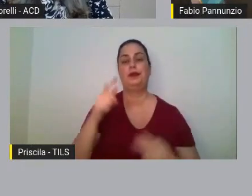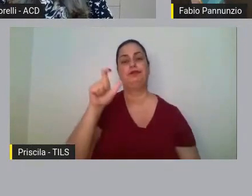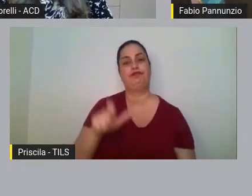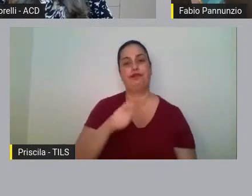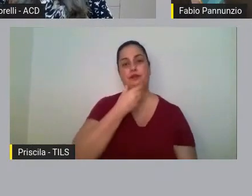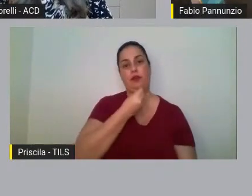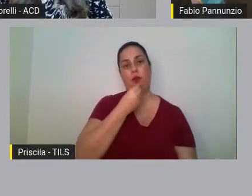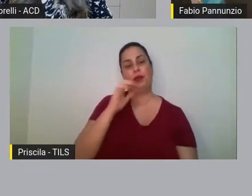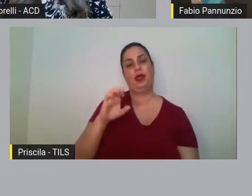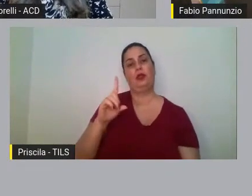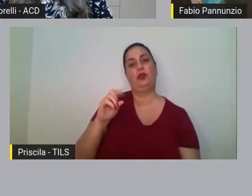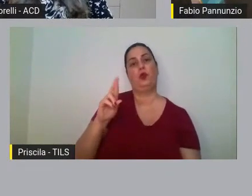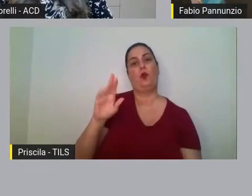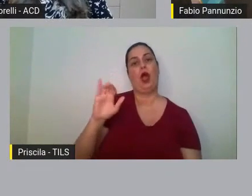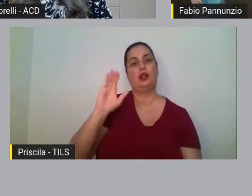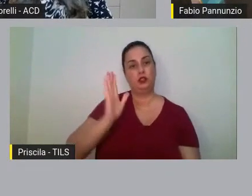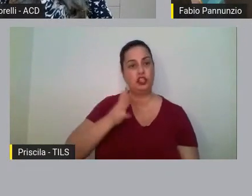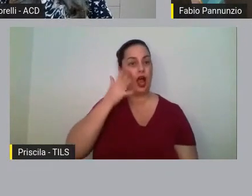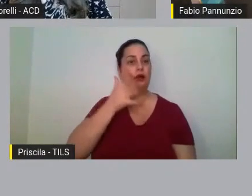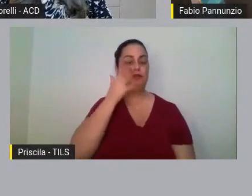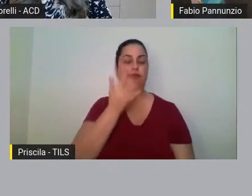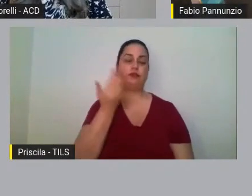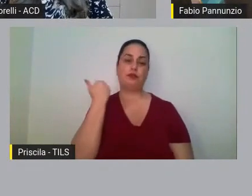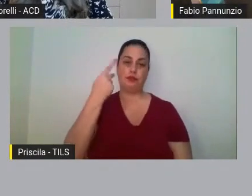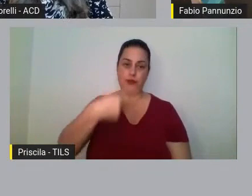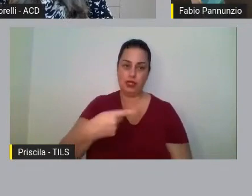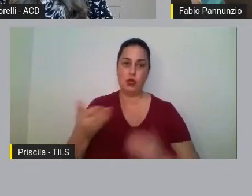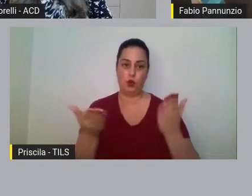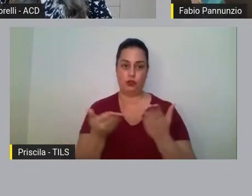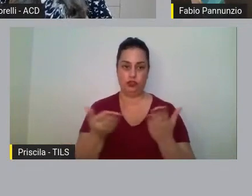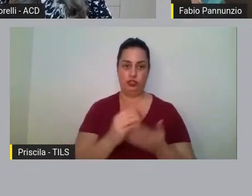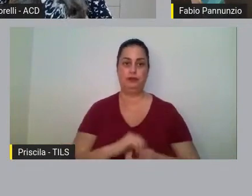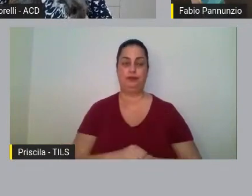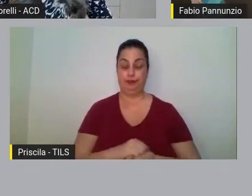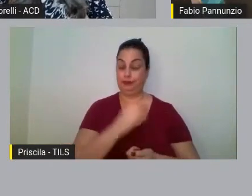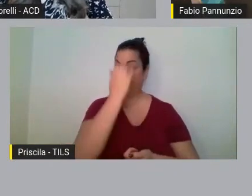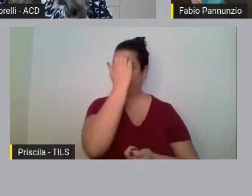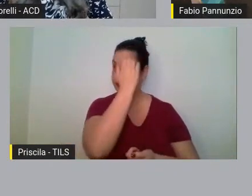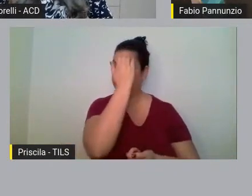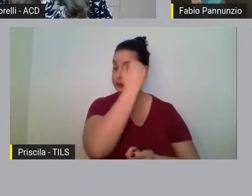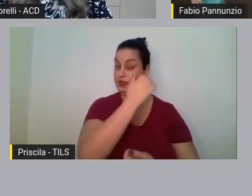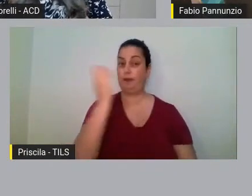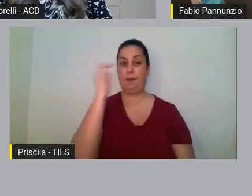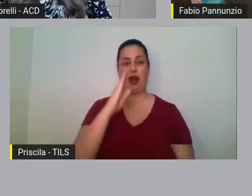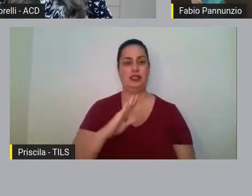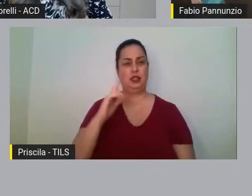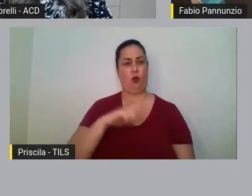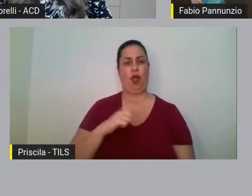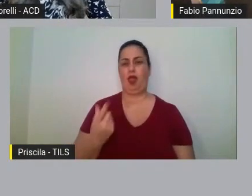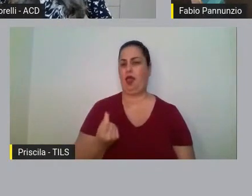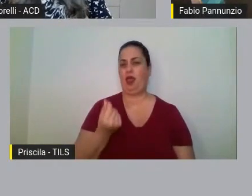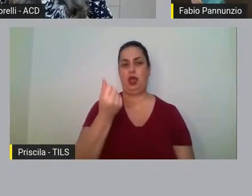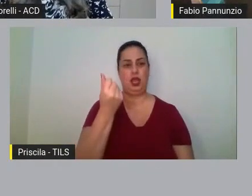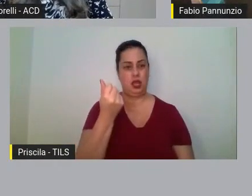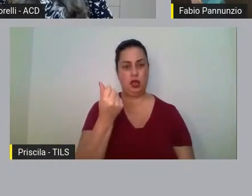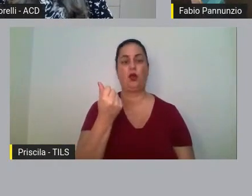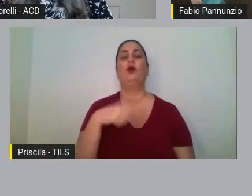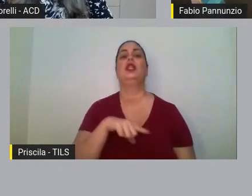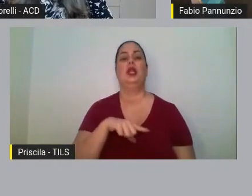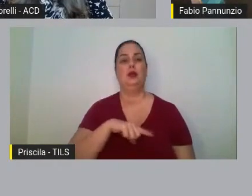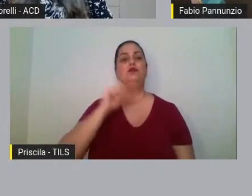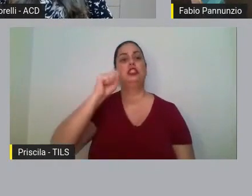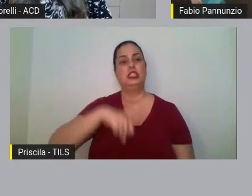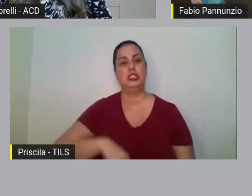Brasil é riquíssimo, não só em recursos naturais, todos sabem, nós temos nióbio, petróleo,